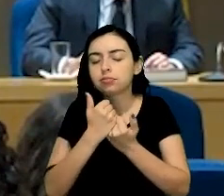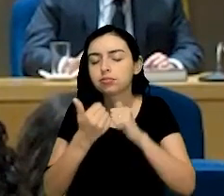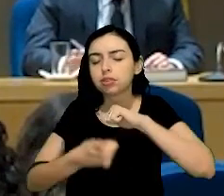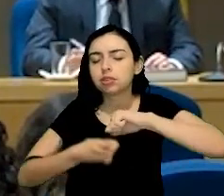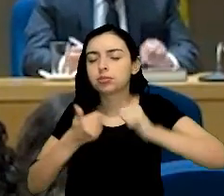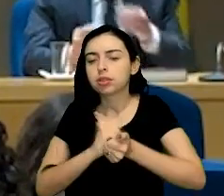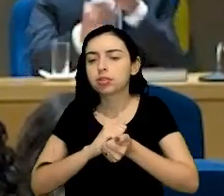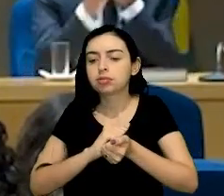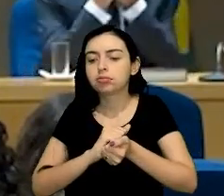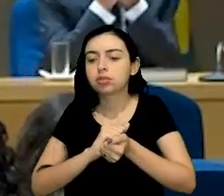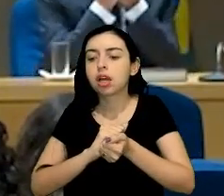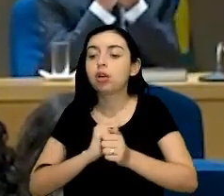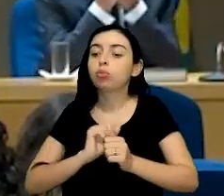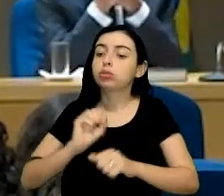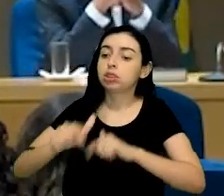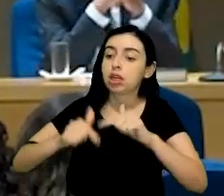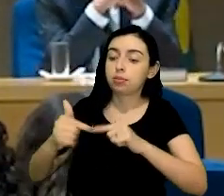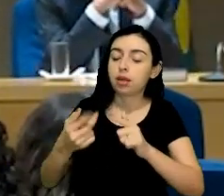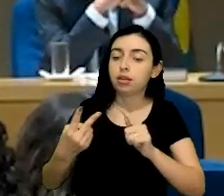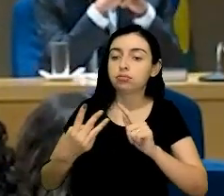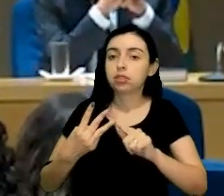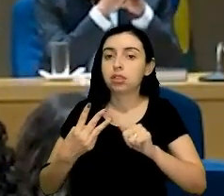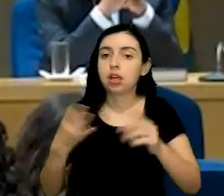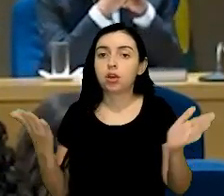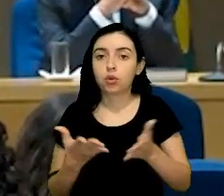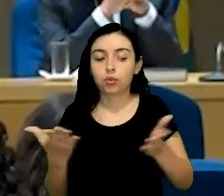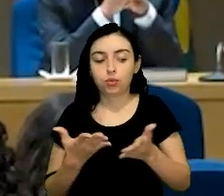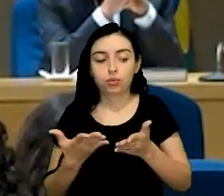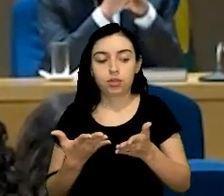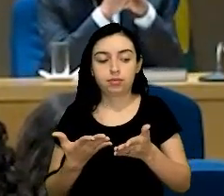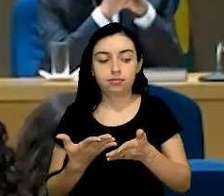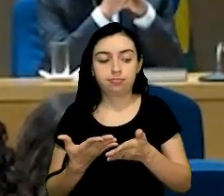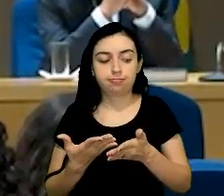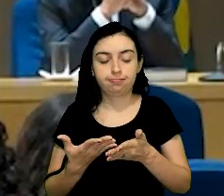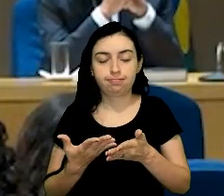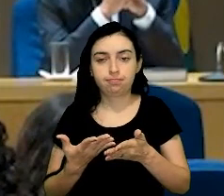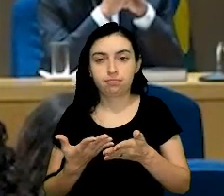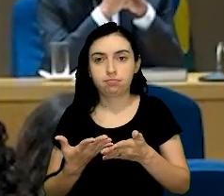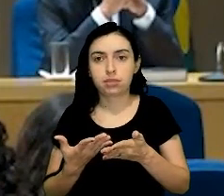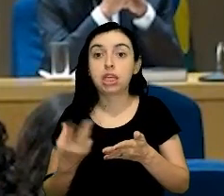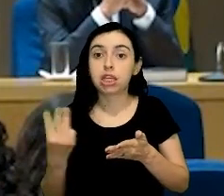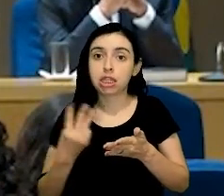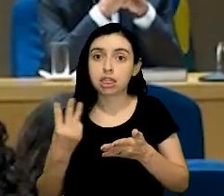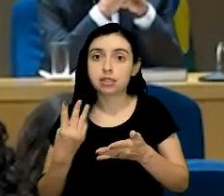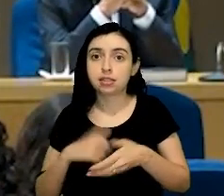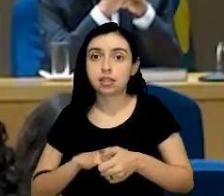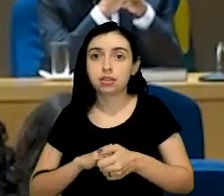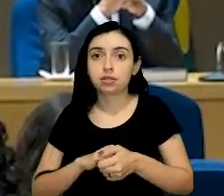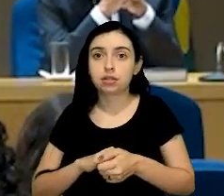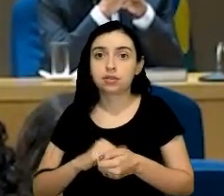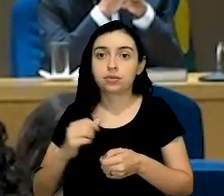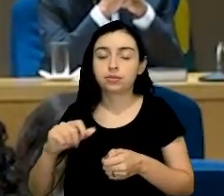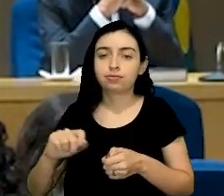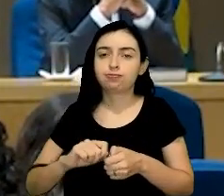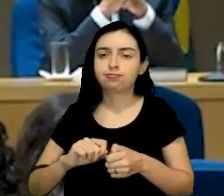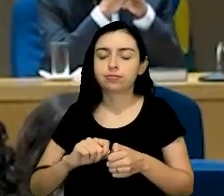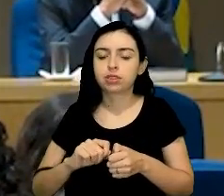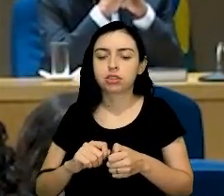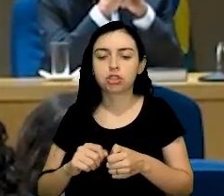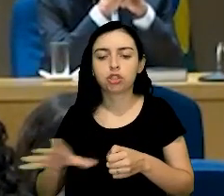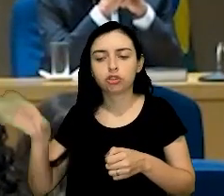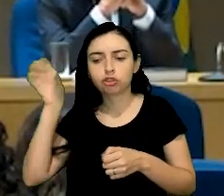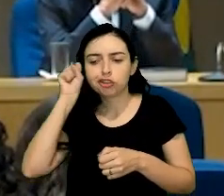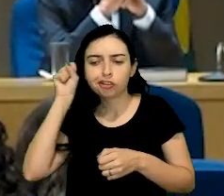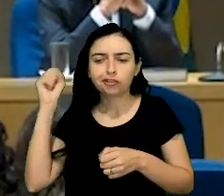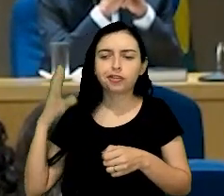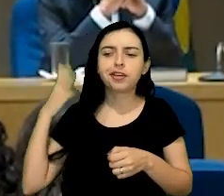JUF, e agora pela terceira vez. Então, e uma terceira vez proporcionando a oportunidade de ouvir tanto a professora Rosana como a professora Ana Elisa,